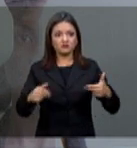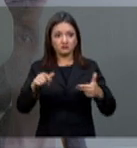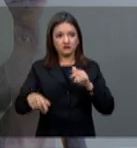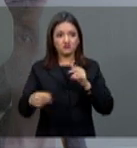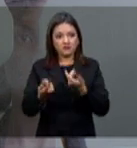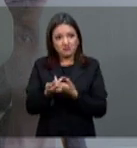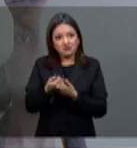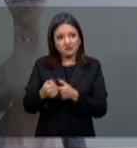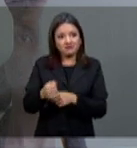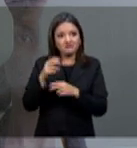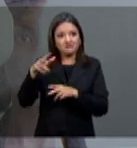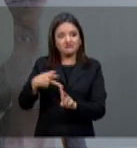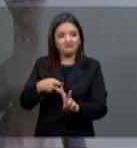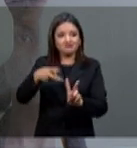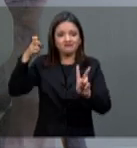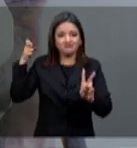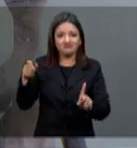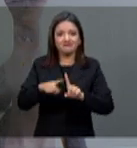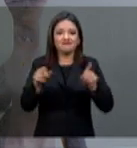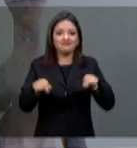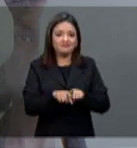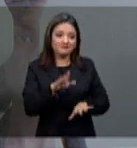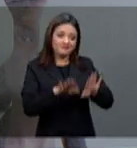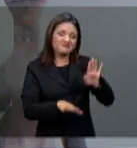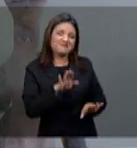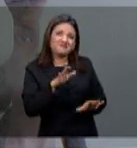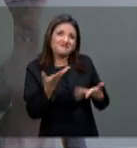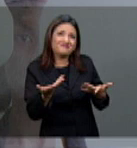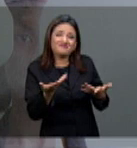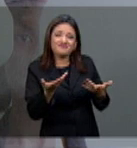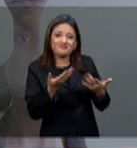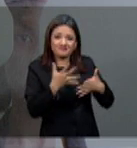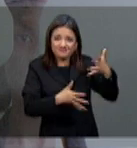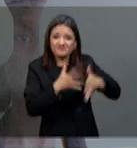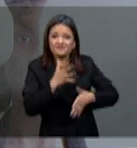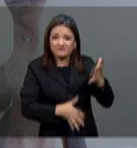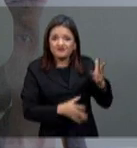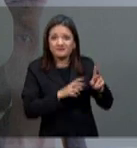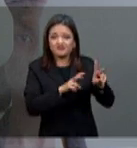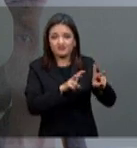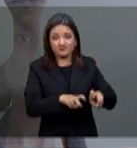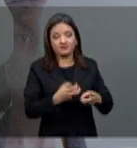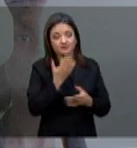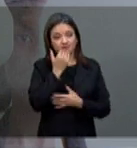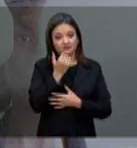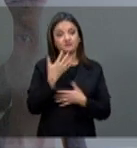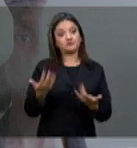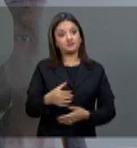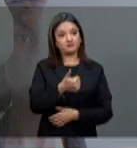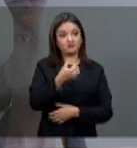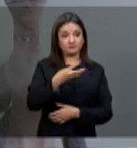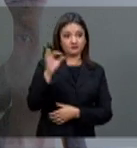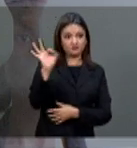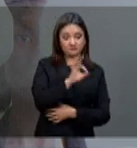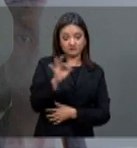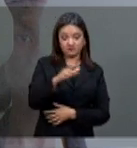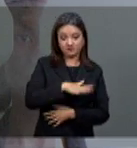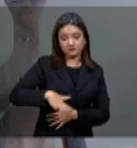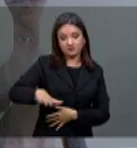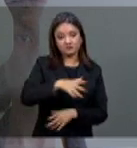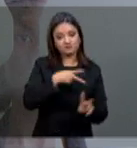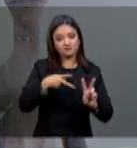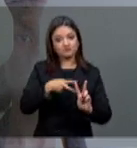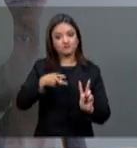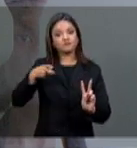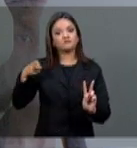prejudicam a produção de alimentos e commodities. Vale destacar também que esses 13% das terras indígenas, né, como eu